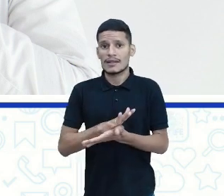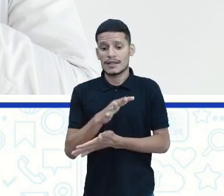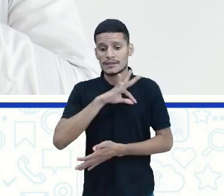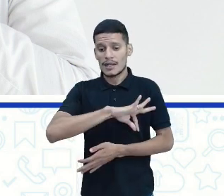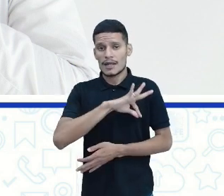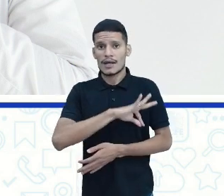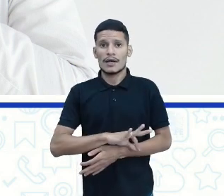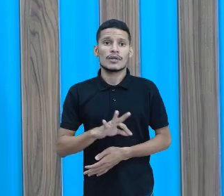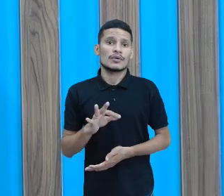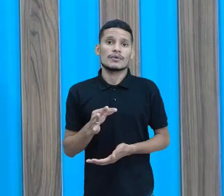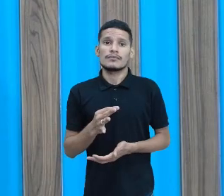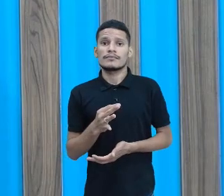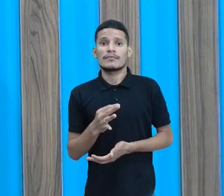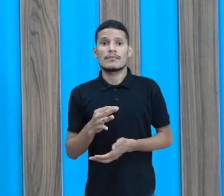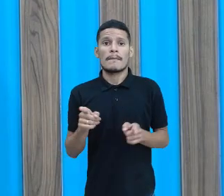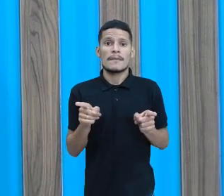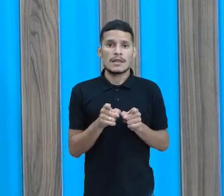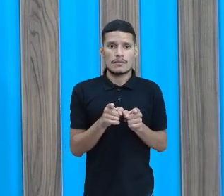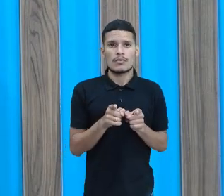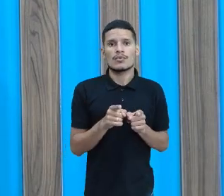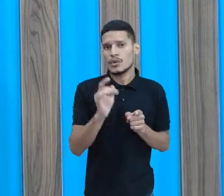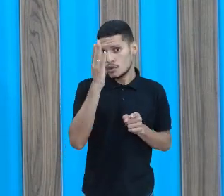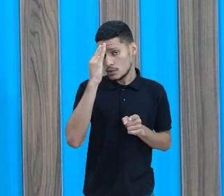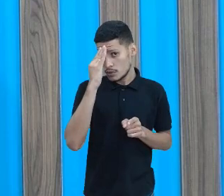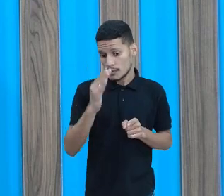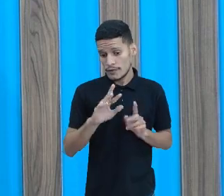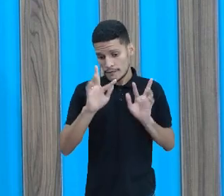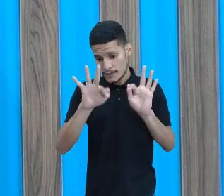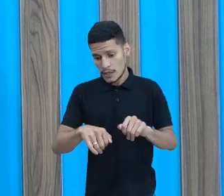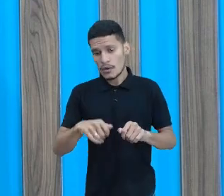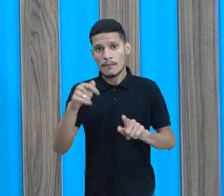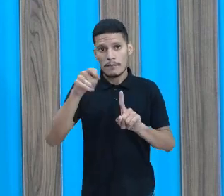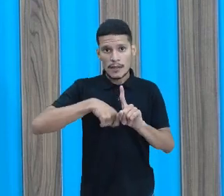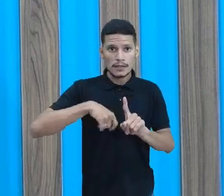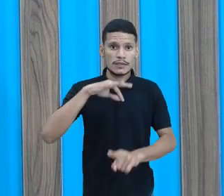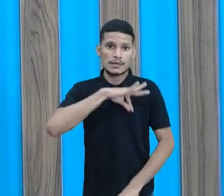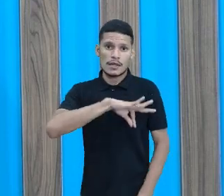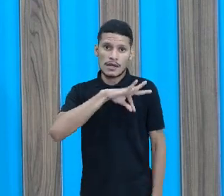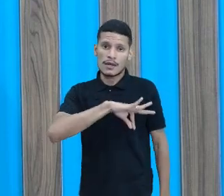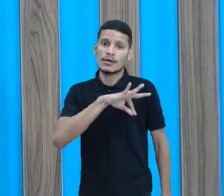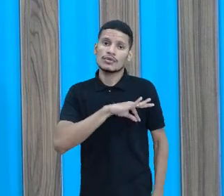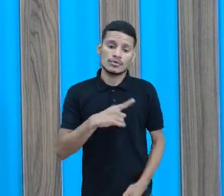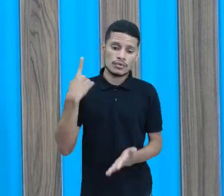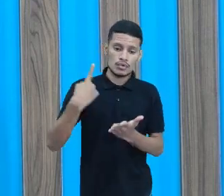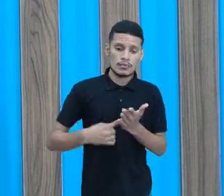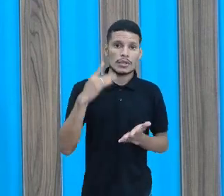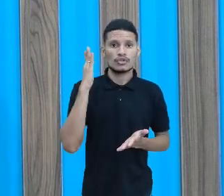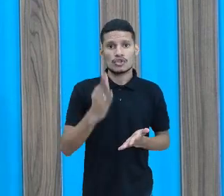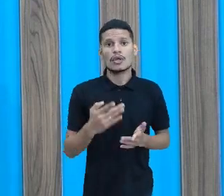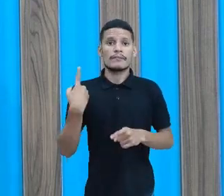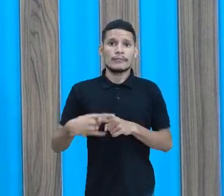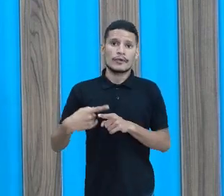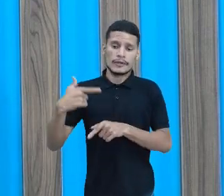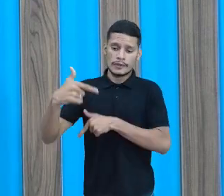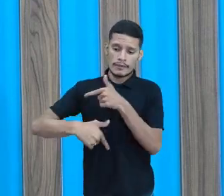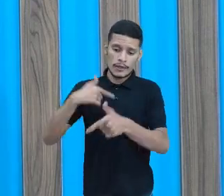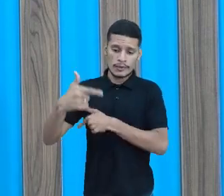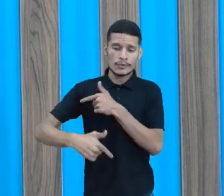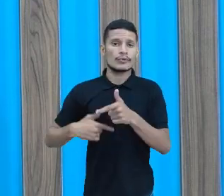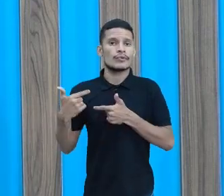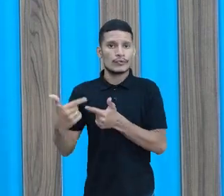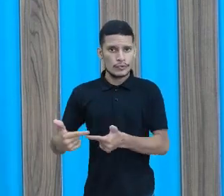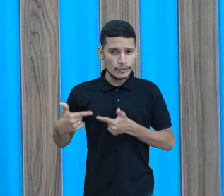salário mínimo, pelo menos um salário ao final do mês, aquilo que foi, né, acordado, porque o trabalhador, a trabalhadora que está ali,